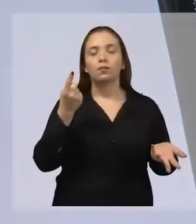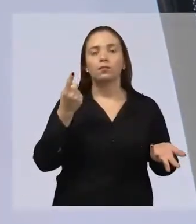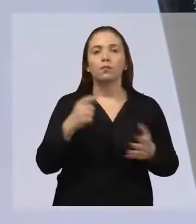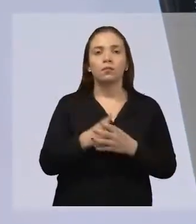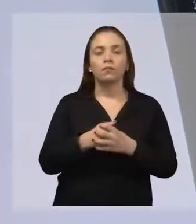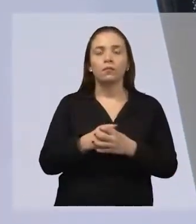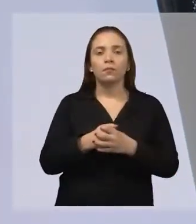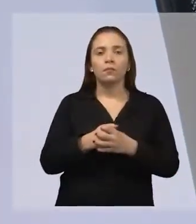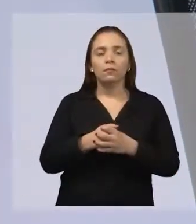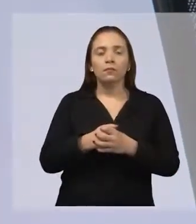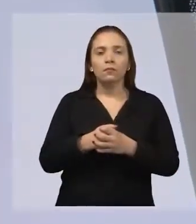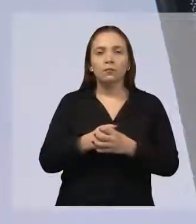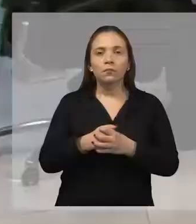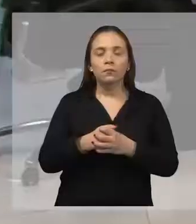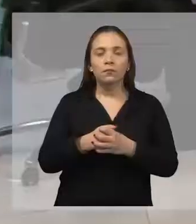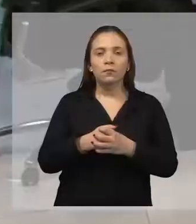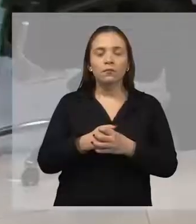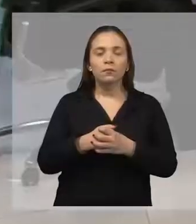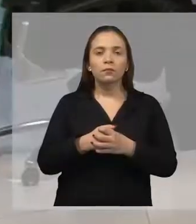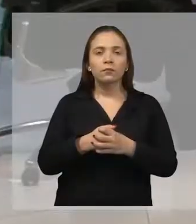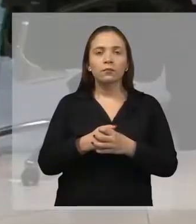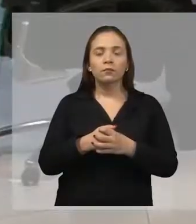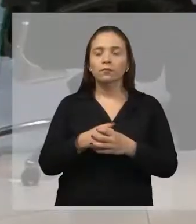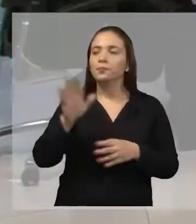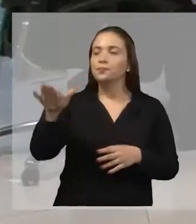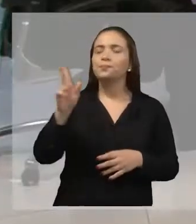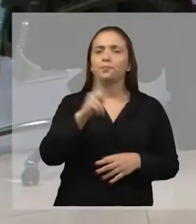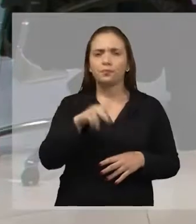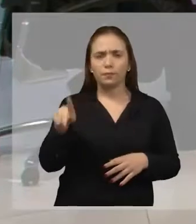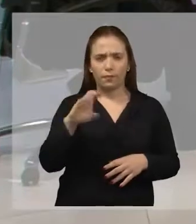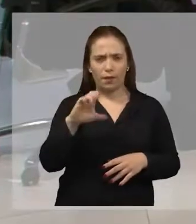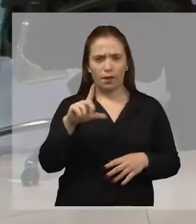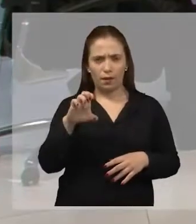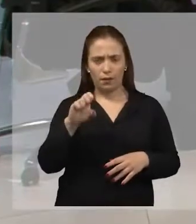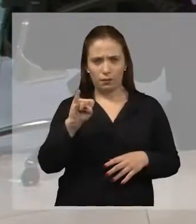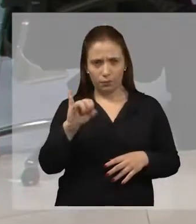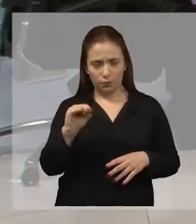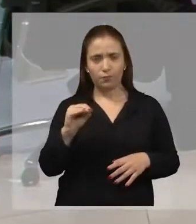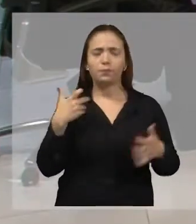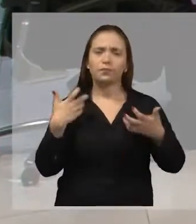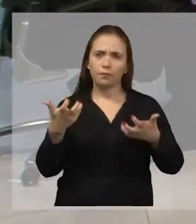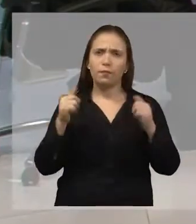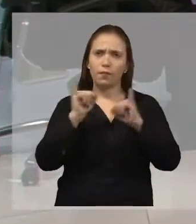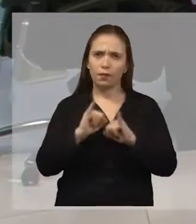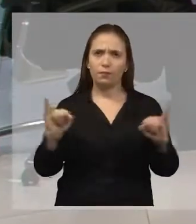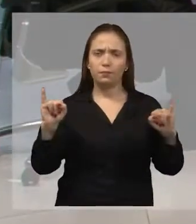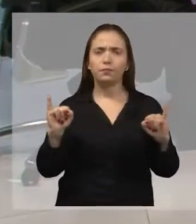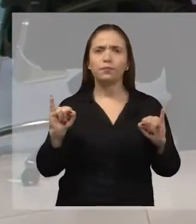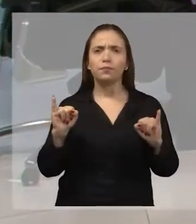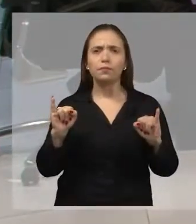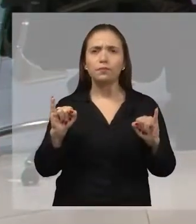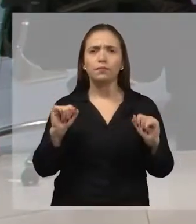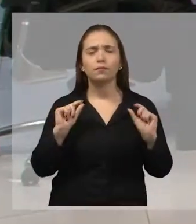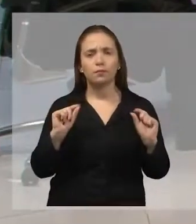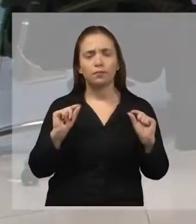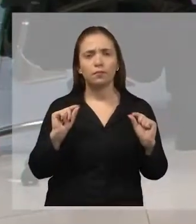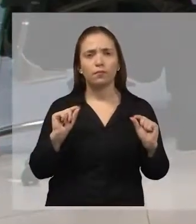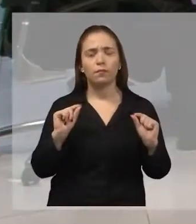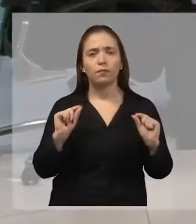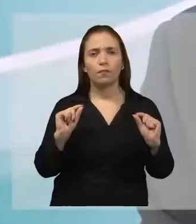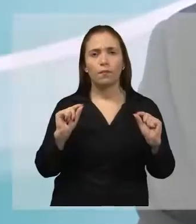compartilham dessa ideologia, né? Que é a ideologia do eu, e passa a decidir, né, para onde caminha esse governo, a não ser que a gente volte para a